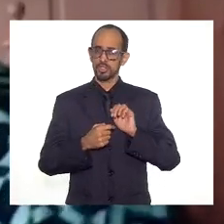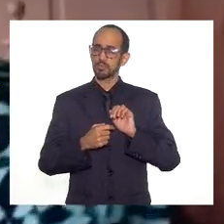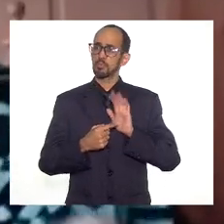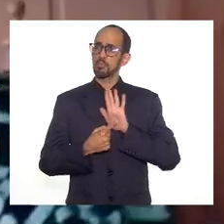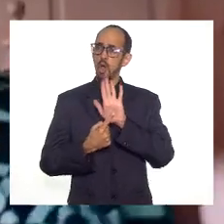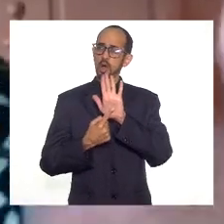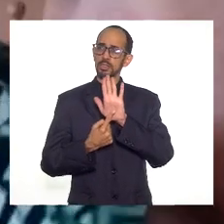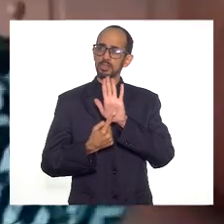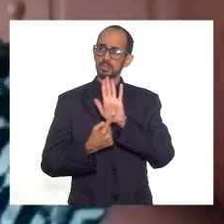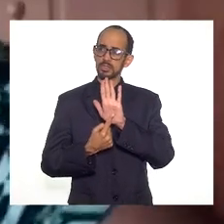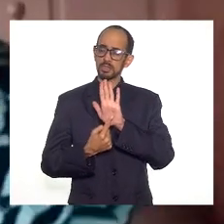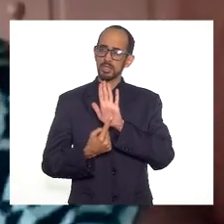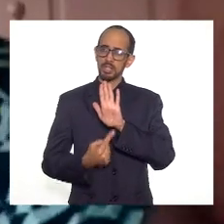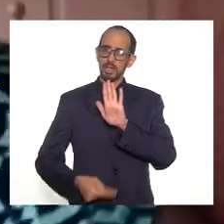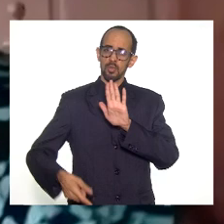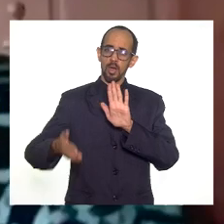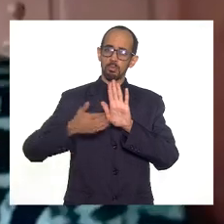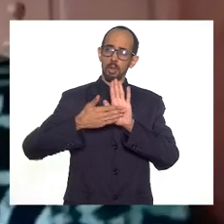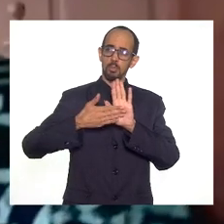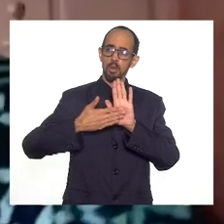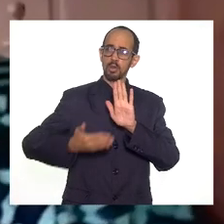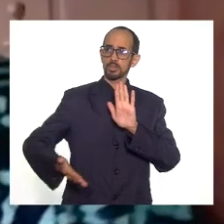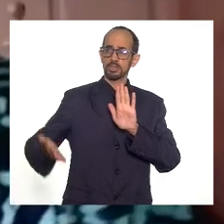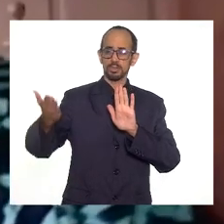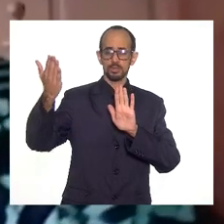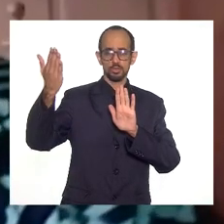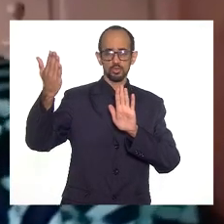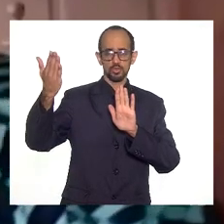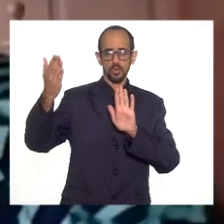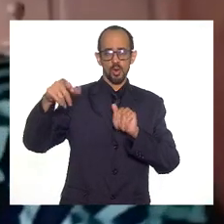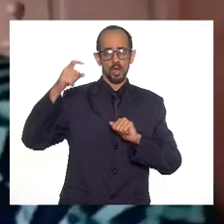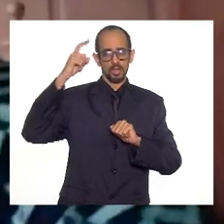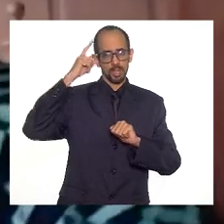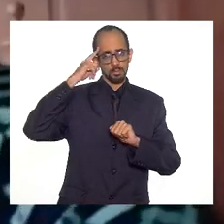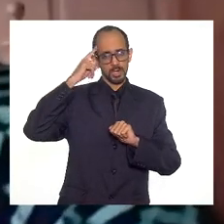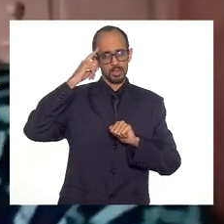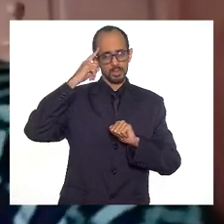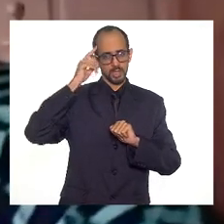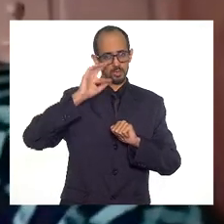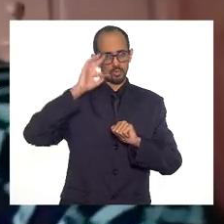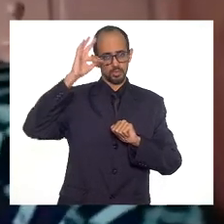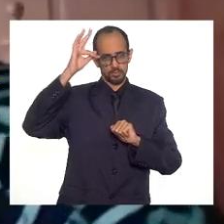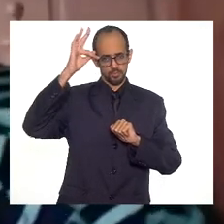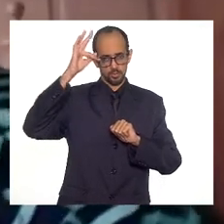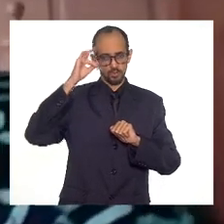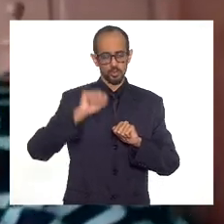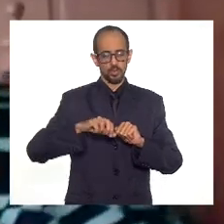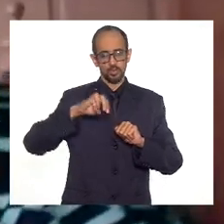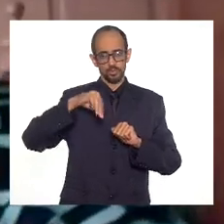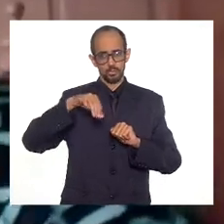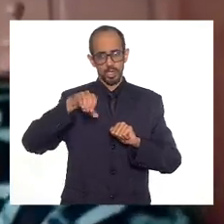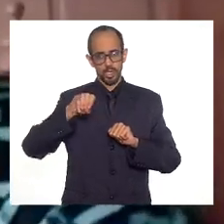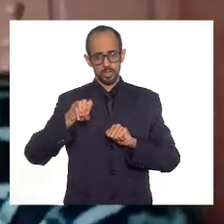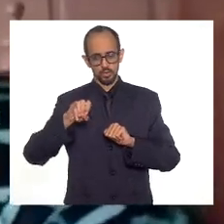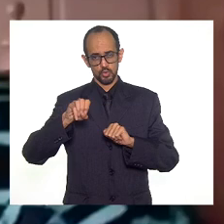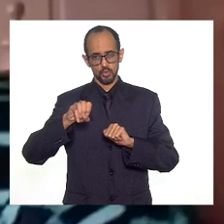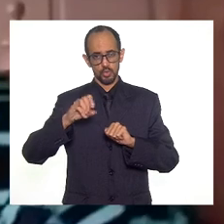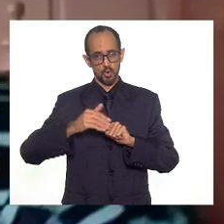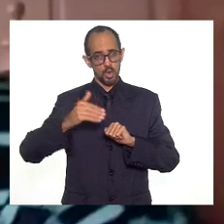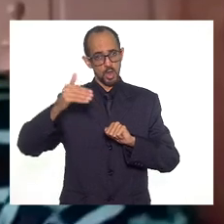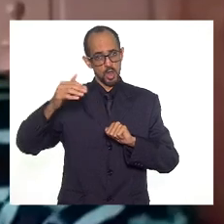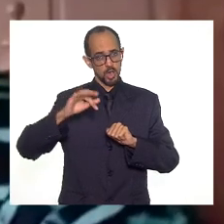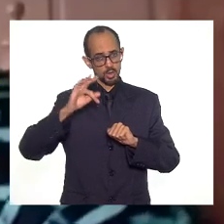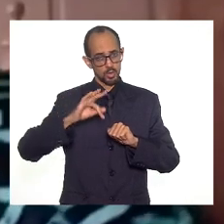Excelência, que continua pensando a médio e longo prazo em relação ao Estado do Rio de Janeiro,